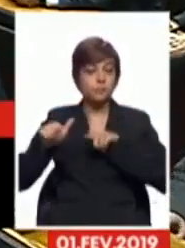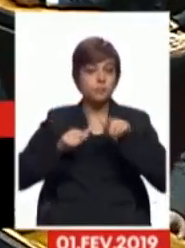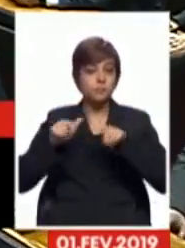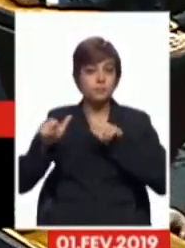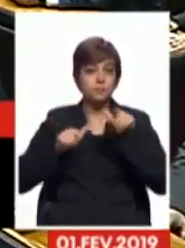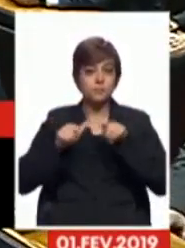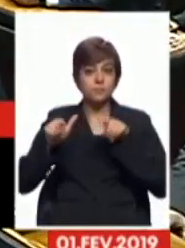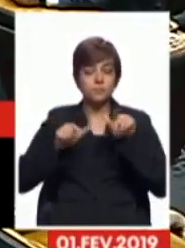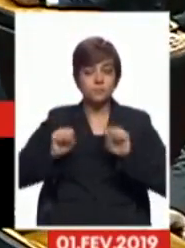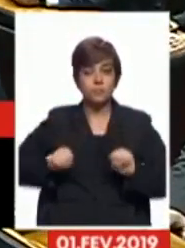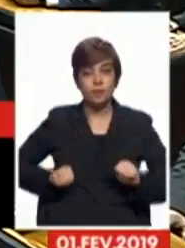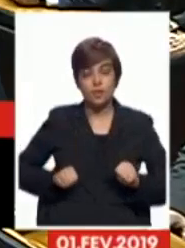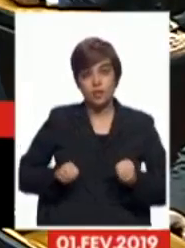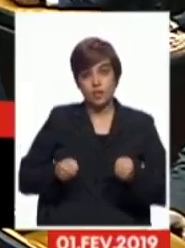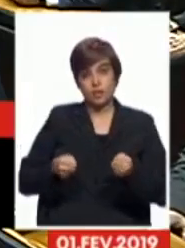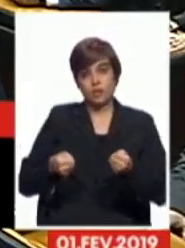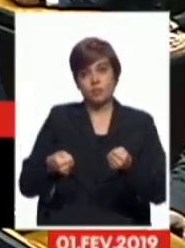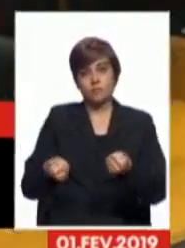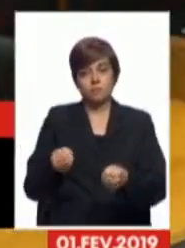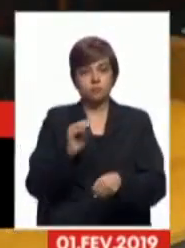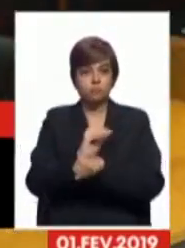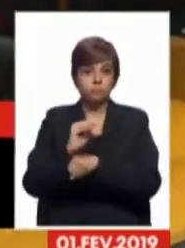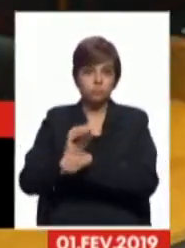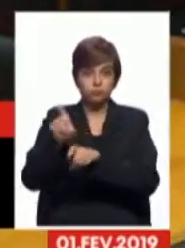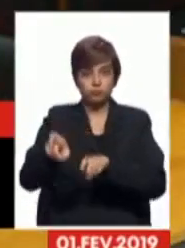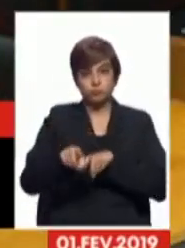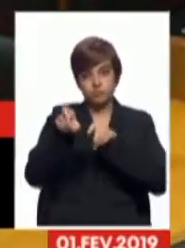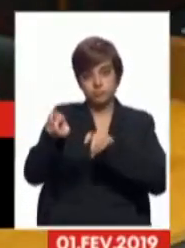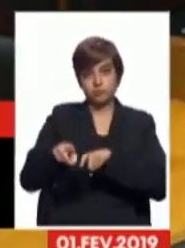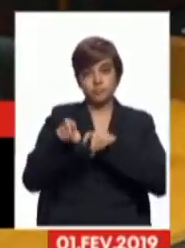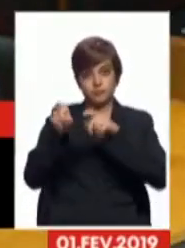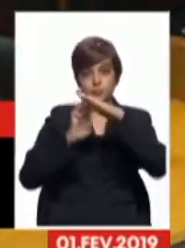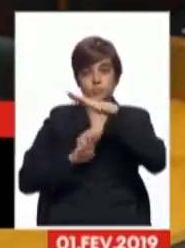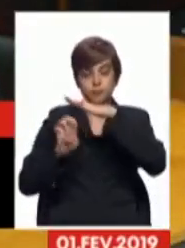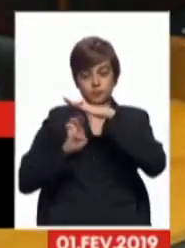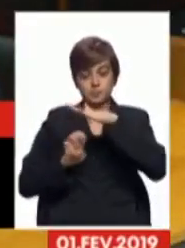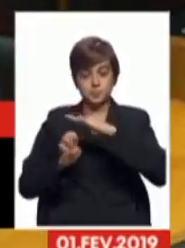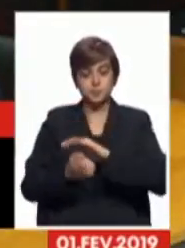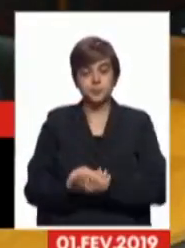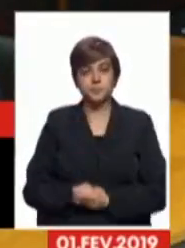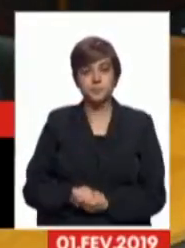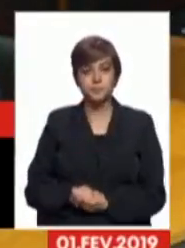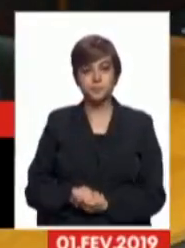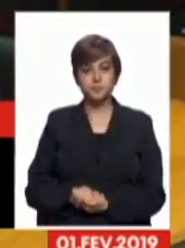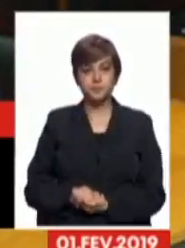são a defesa da agropecuária e da agroindústria.